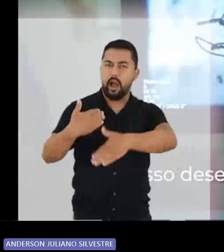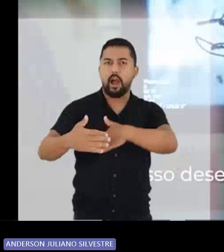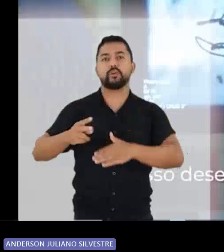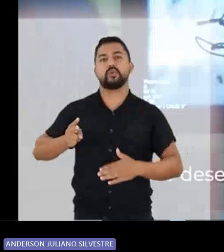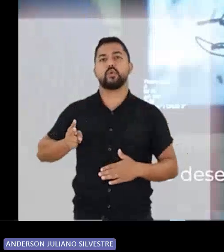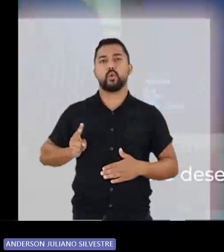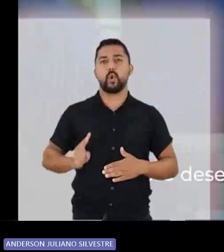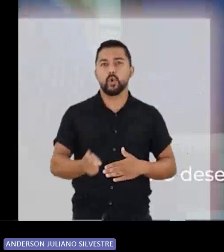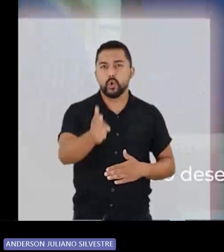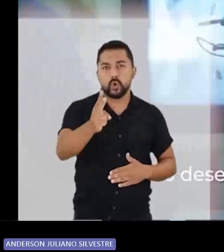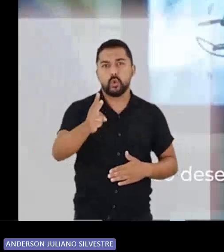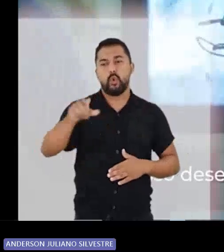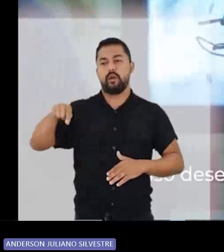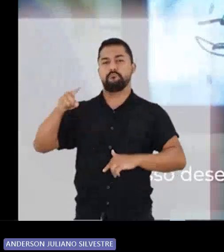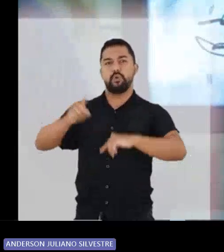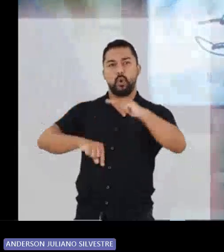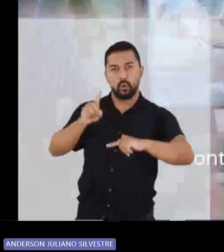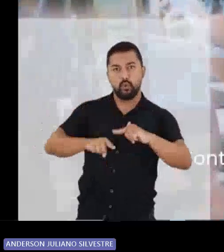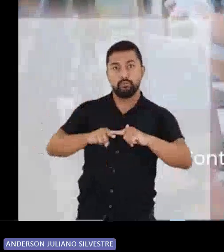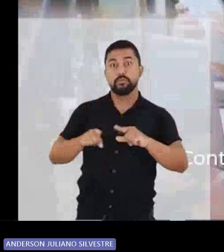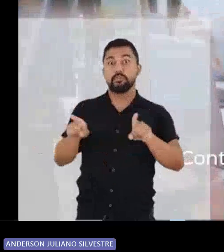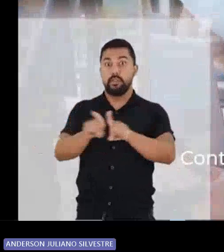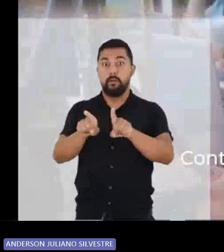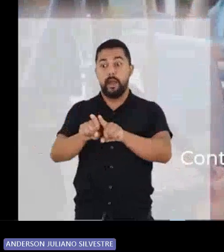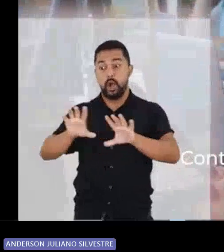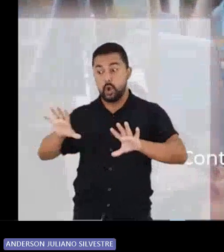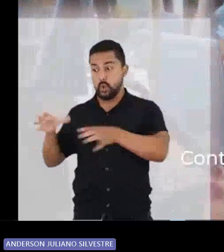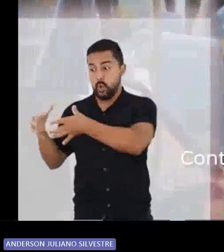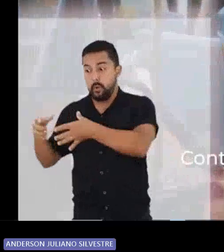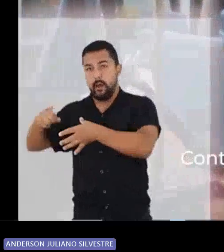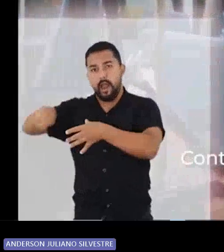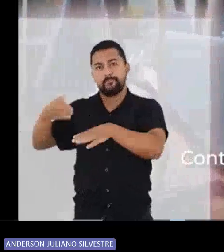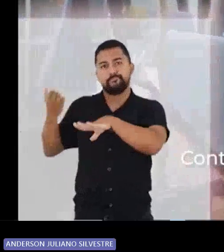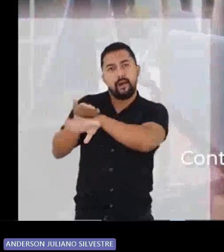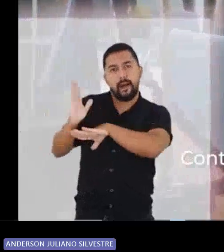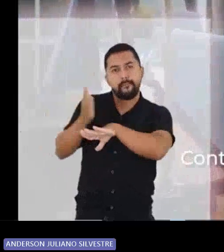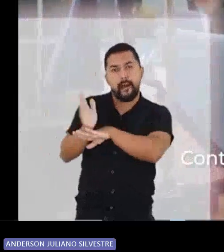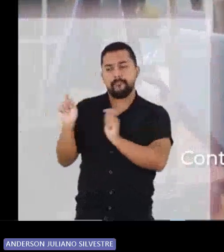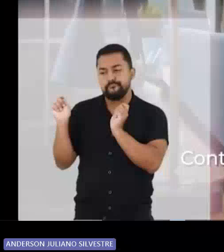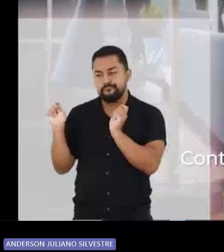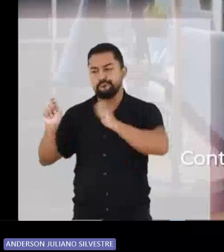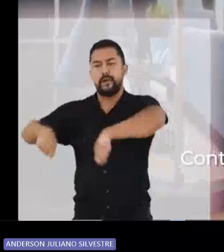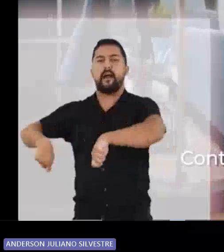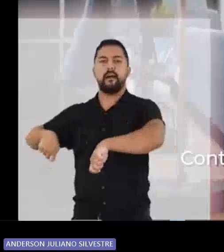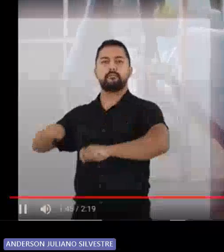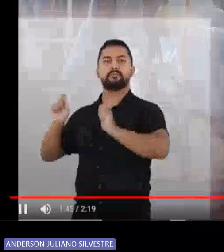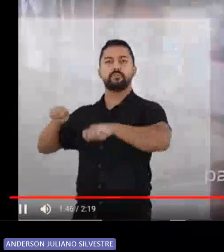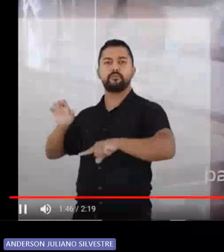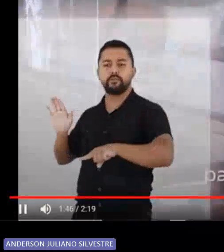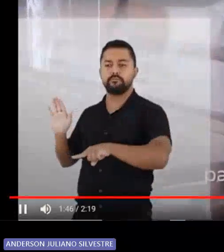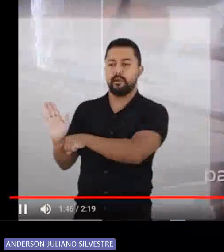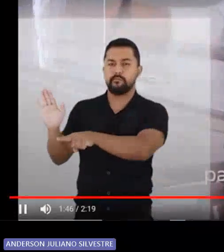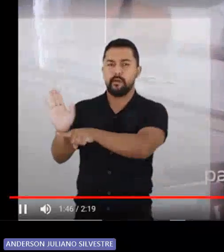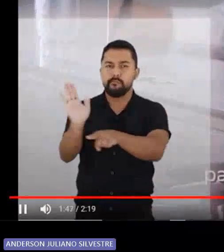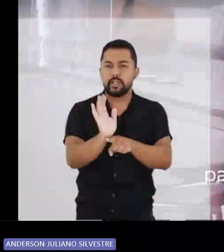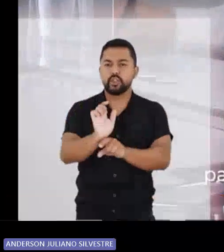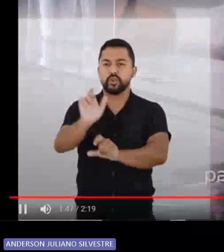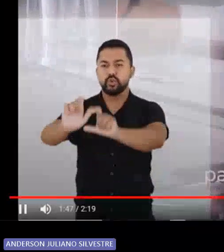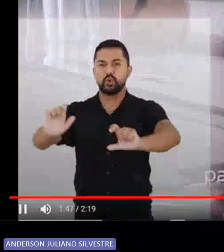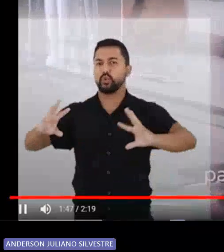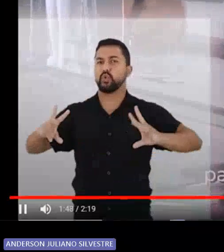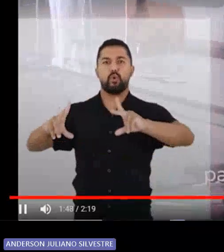desenvolvimento continua além dos produtos. Contamos com uma equipe altamente treinada e capacitada para